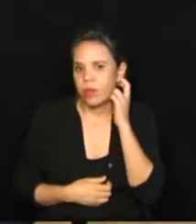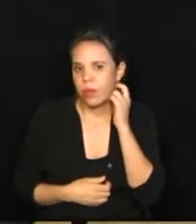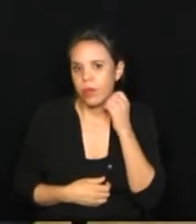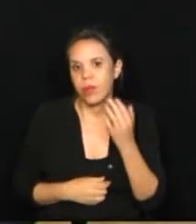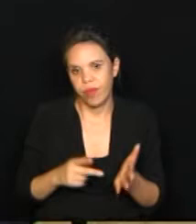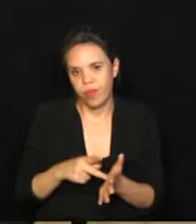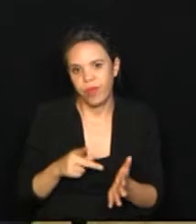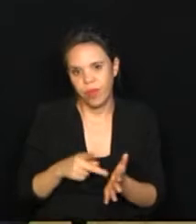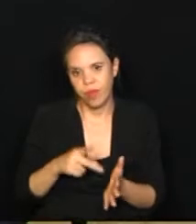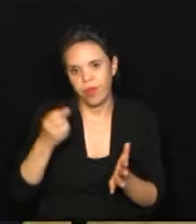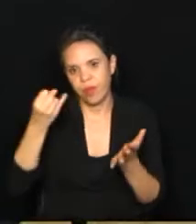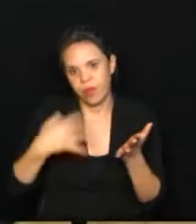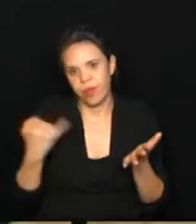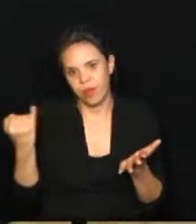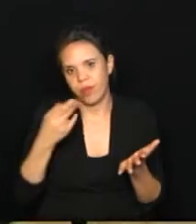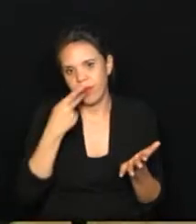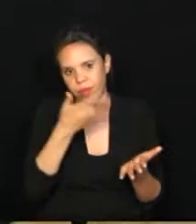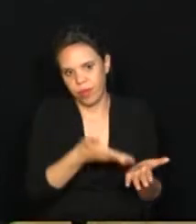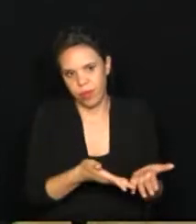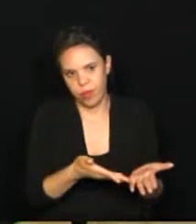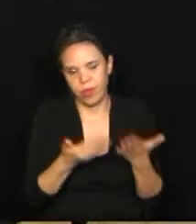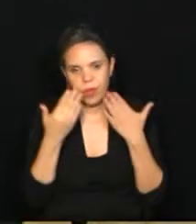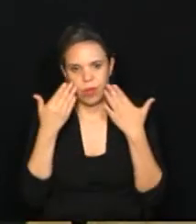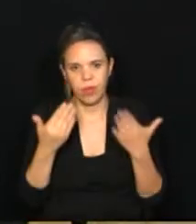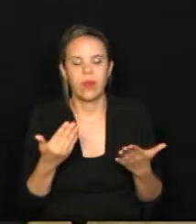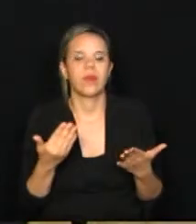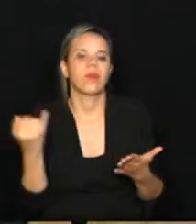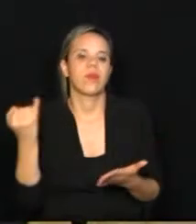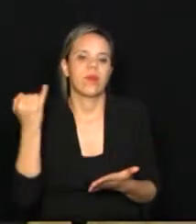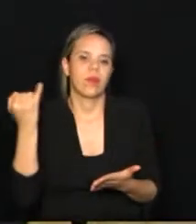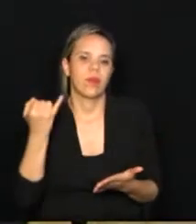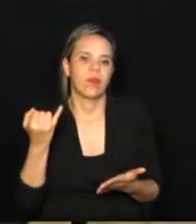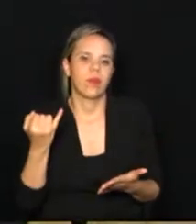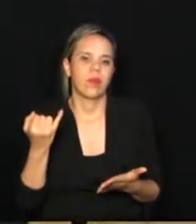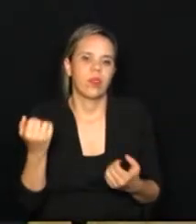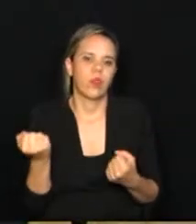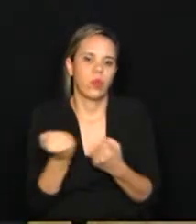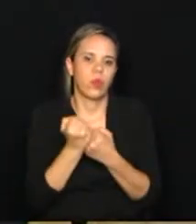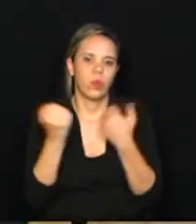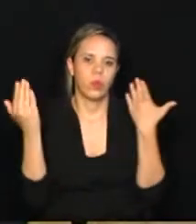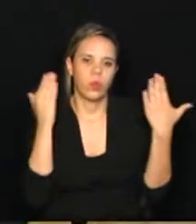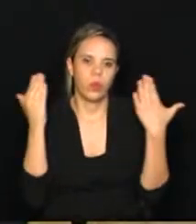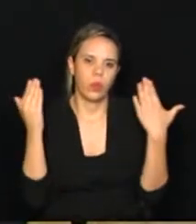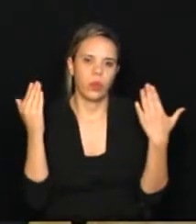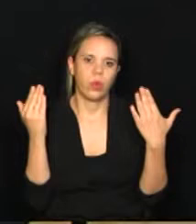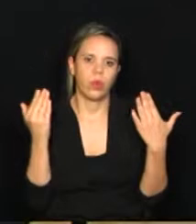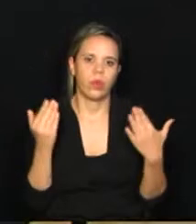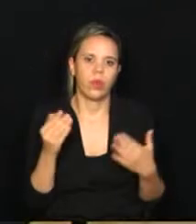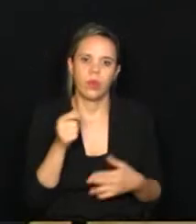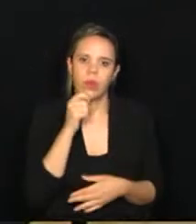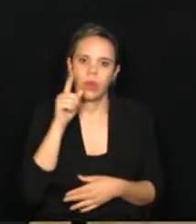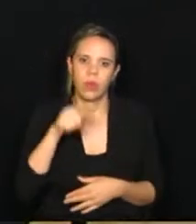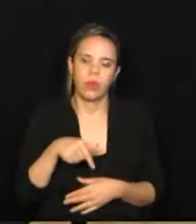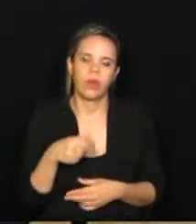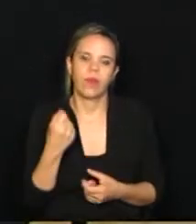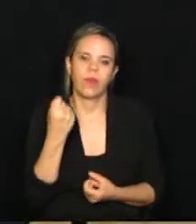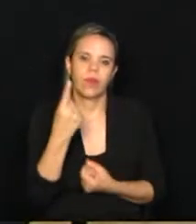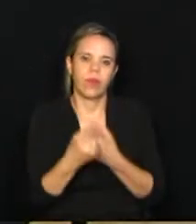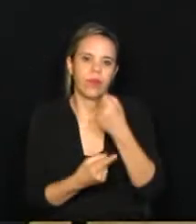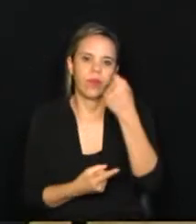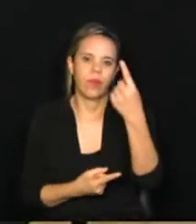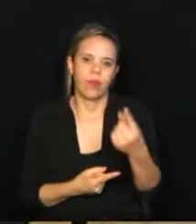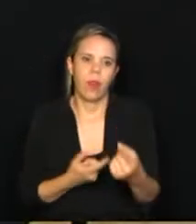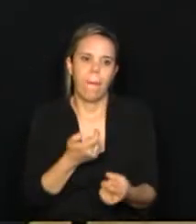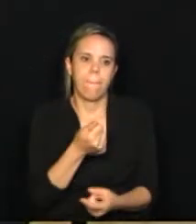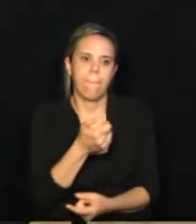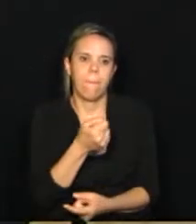Esse é um relato importante, né, dessa importância de um apoio psicológico, que ainda é muito raro e